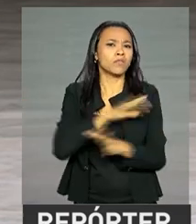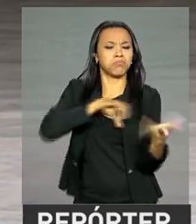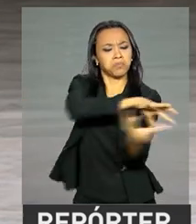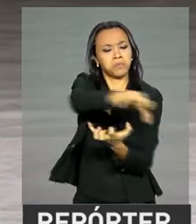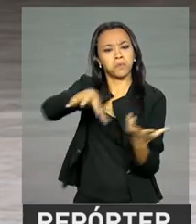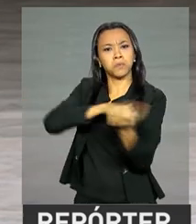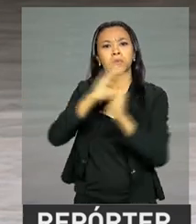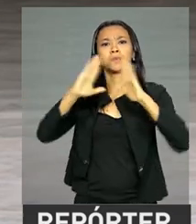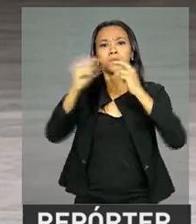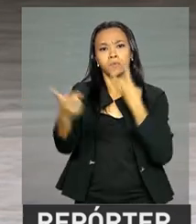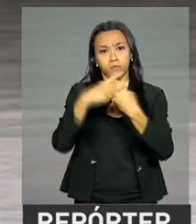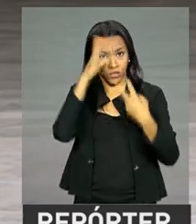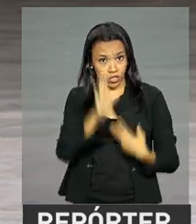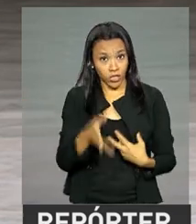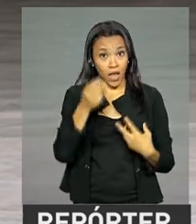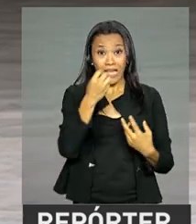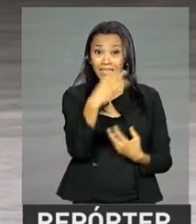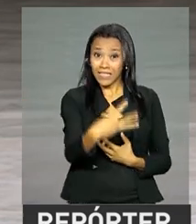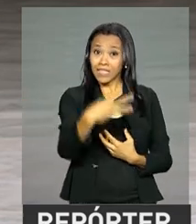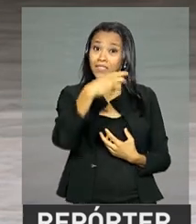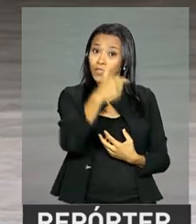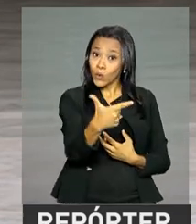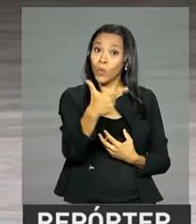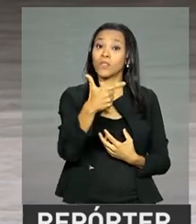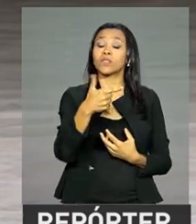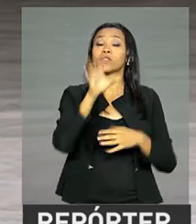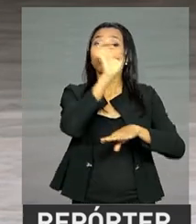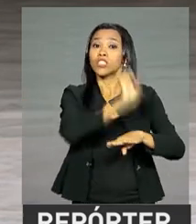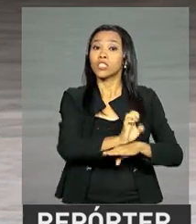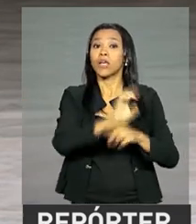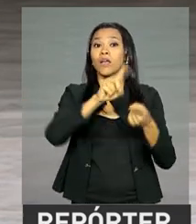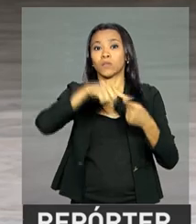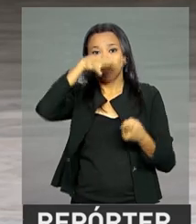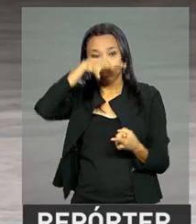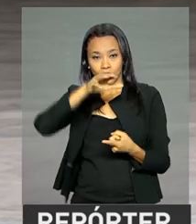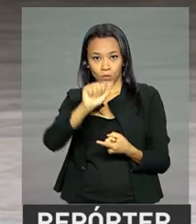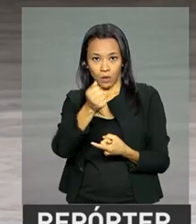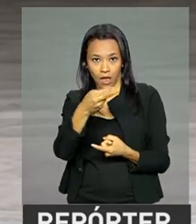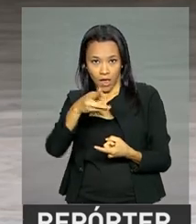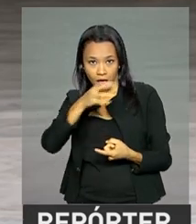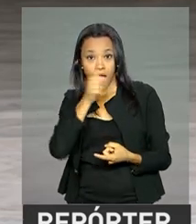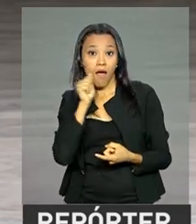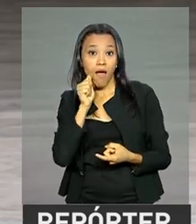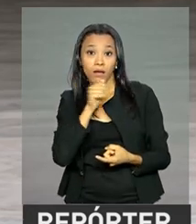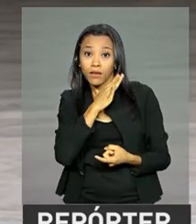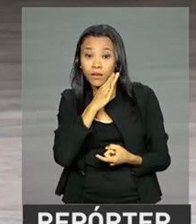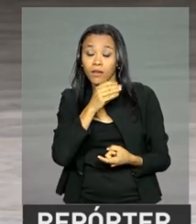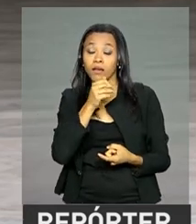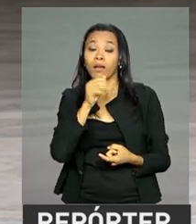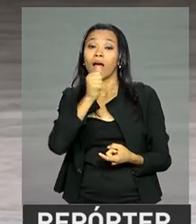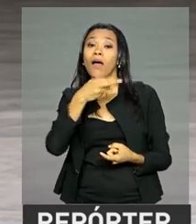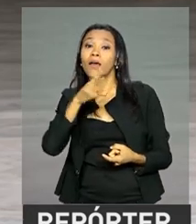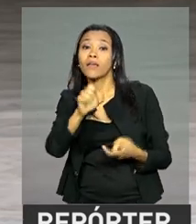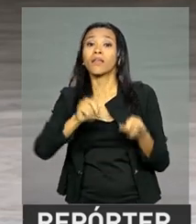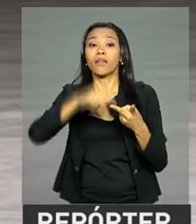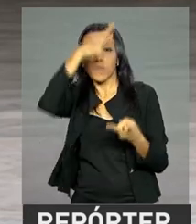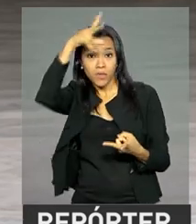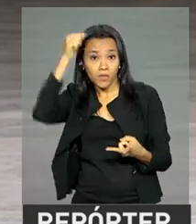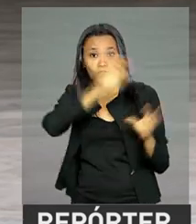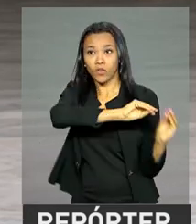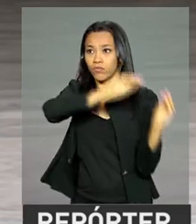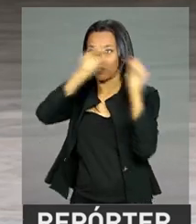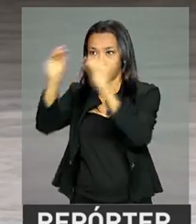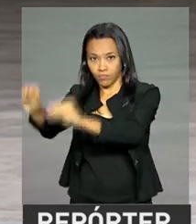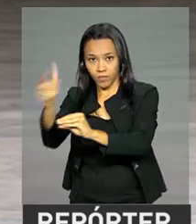ano 32 presos já foram transferidos dos Estados do Acre do Amazonas para presídios federais justamente para tentar controlar essa situação